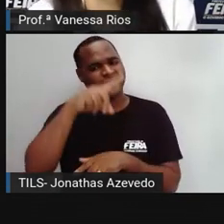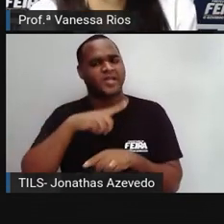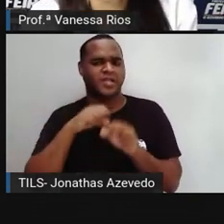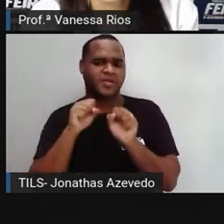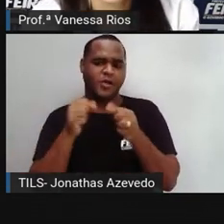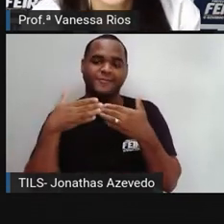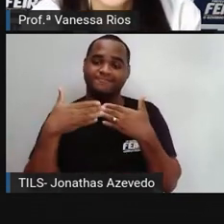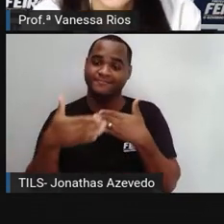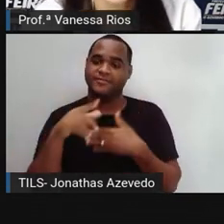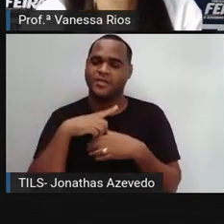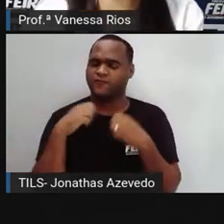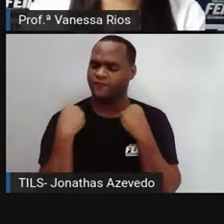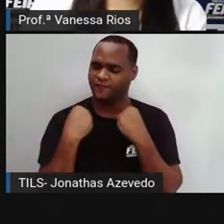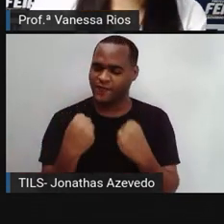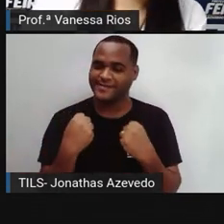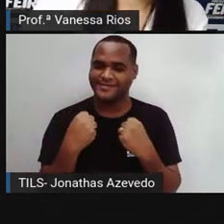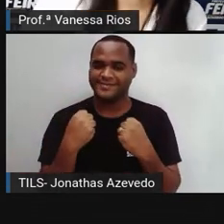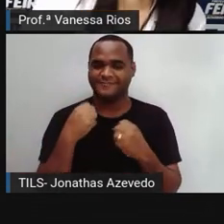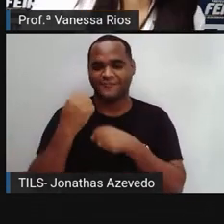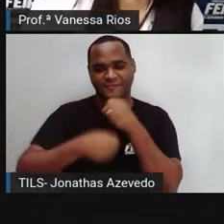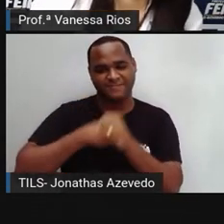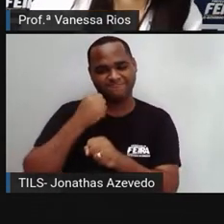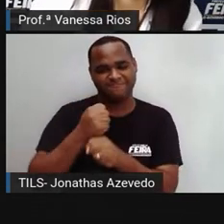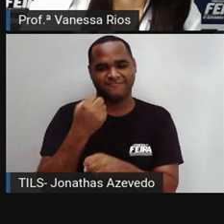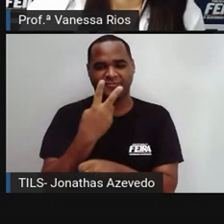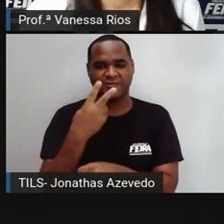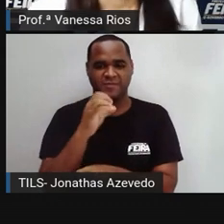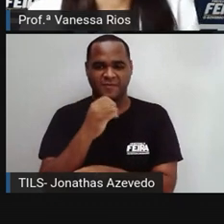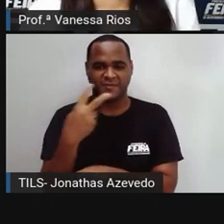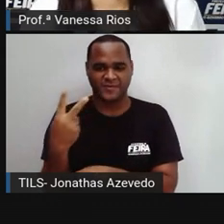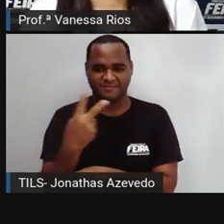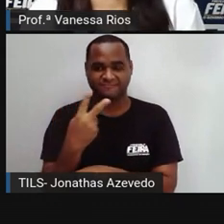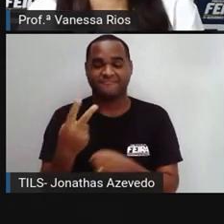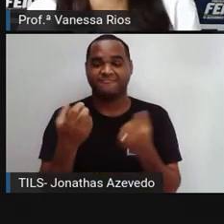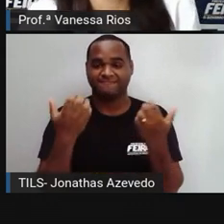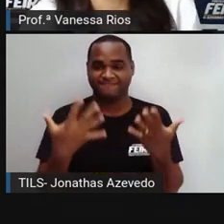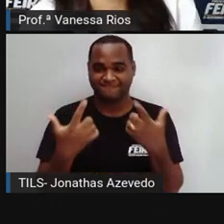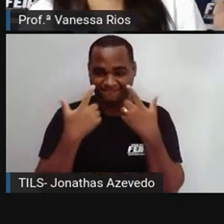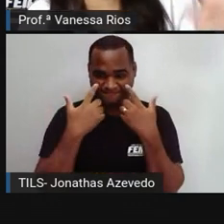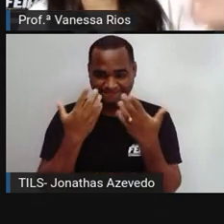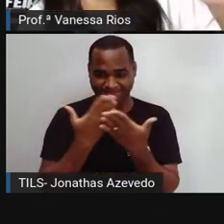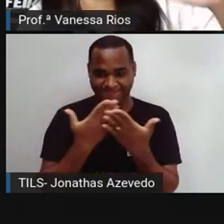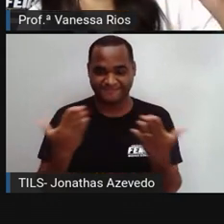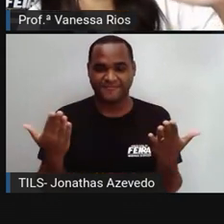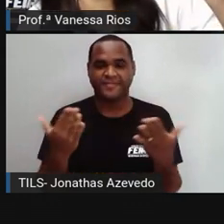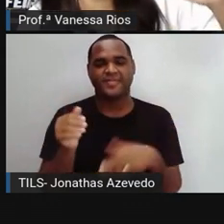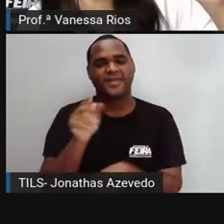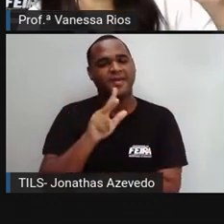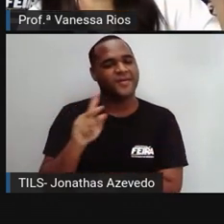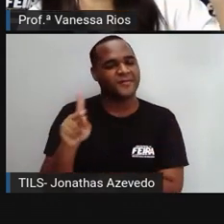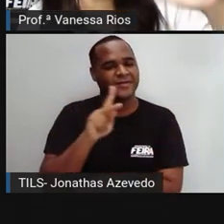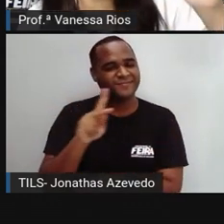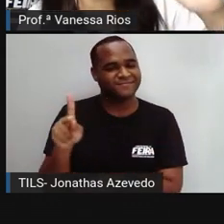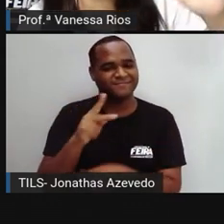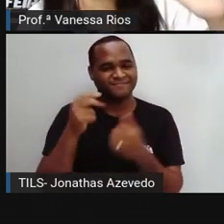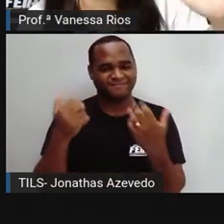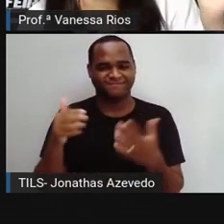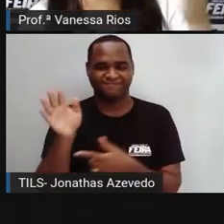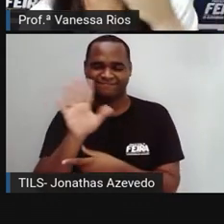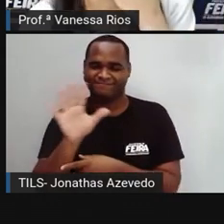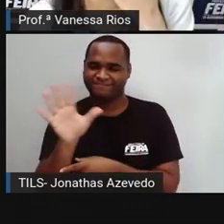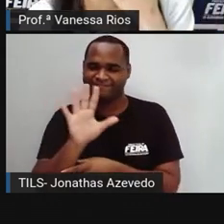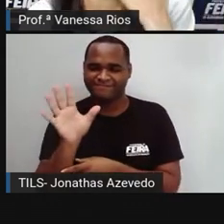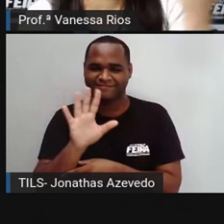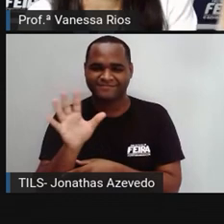dificuldades com força total no ano seguinte. E aí, ó, a Pro se despede aqui, tá certo? Tchau,